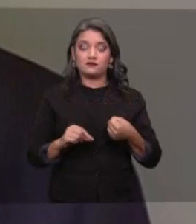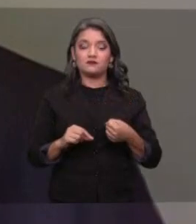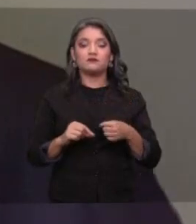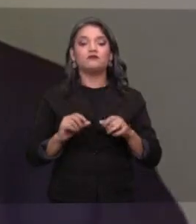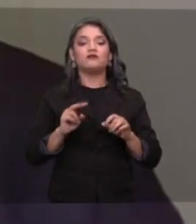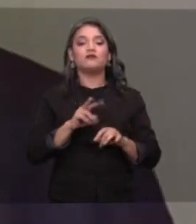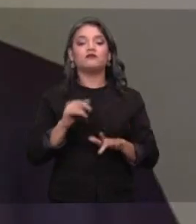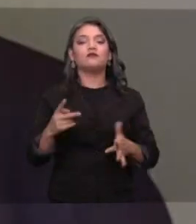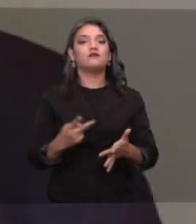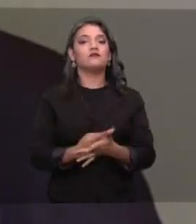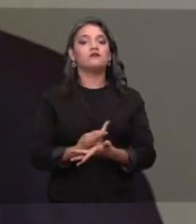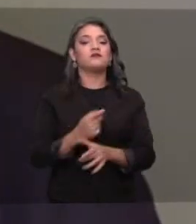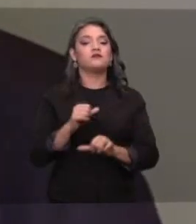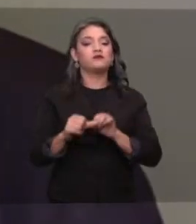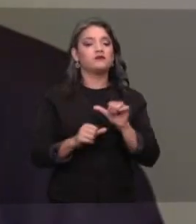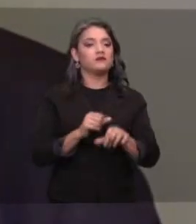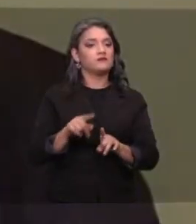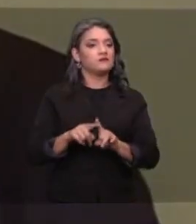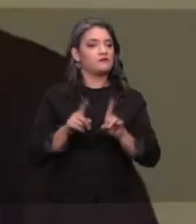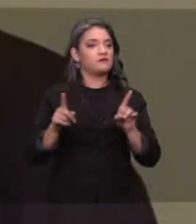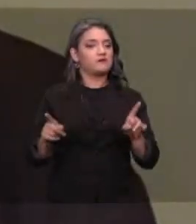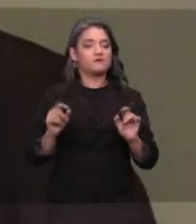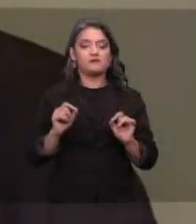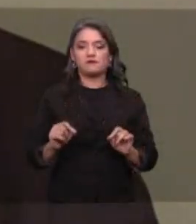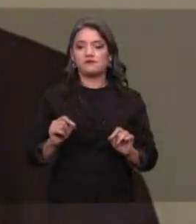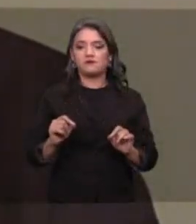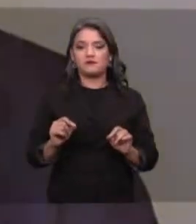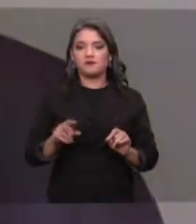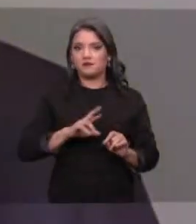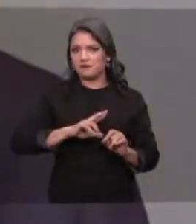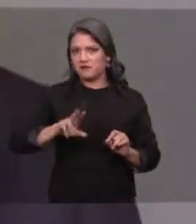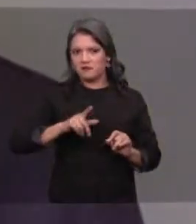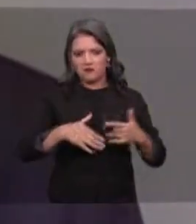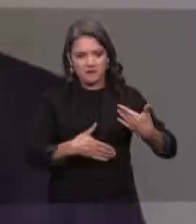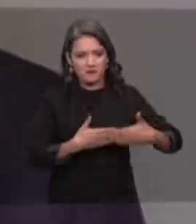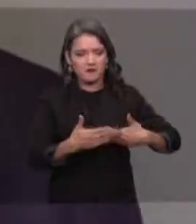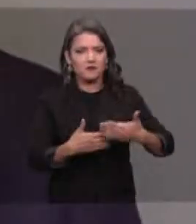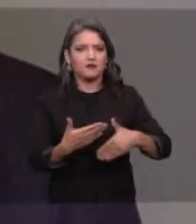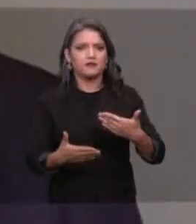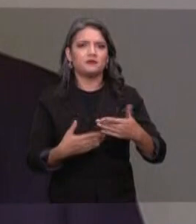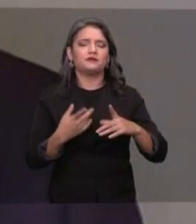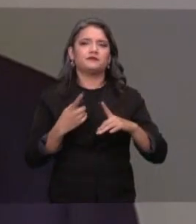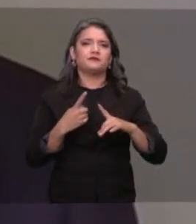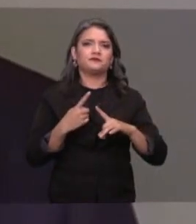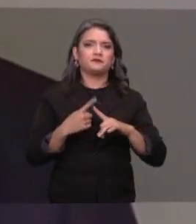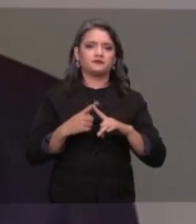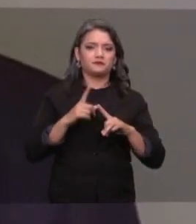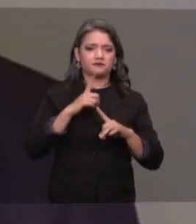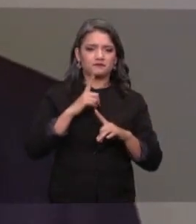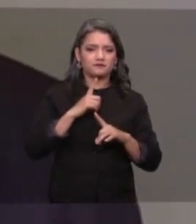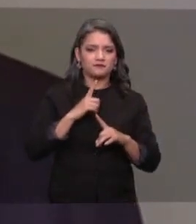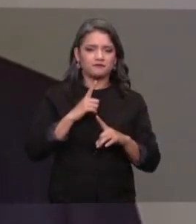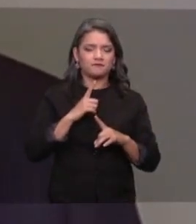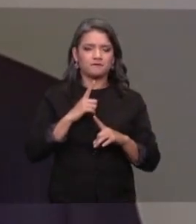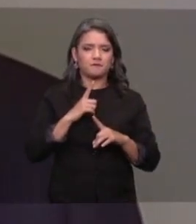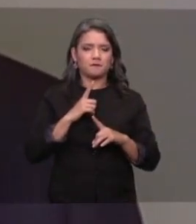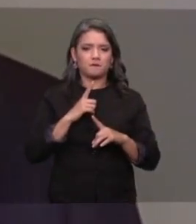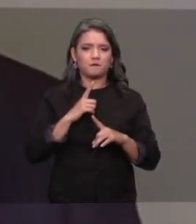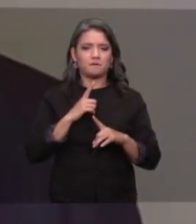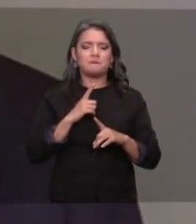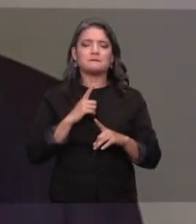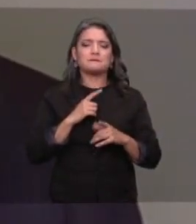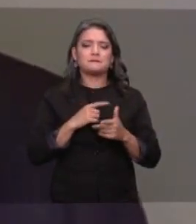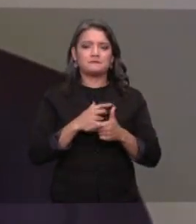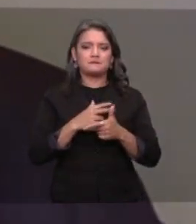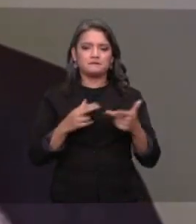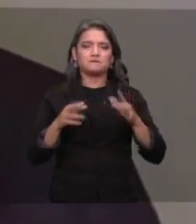promovem mudanças que não se enquadram propriamente como processuais, na medida em que revestidas de caráter